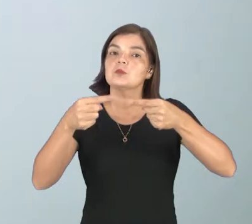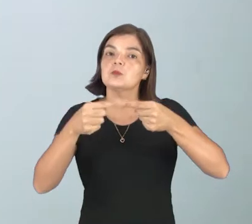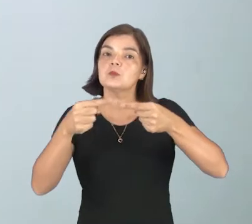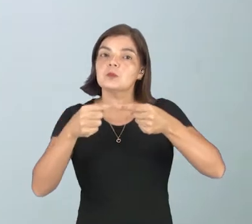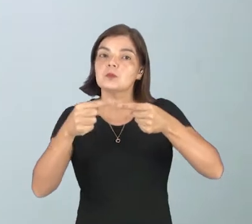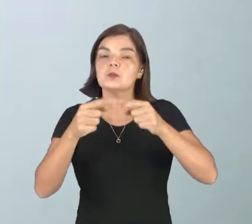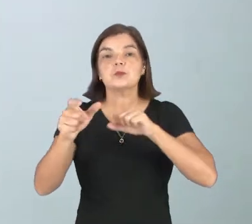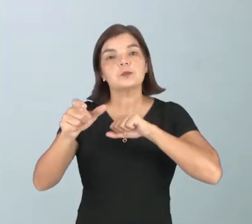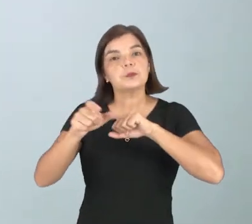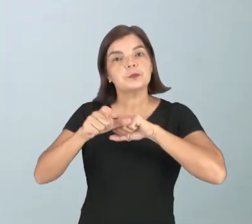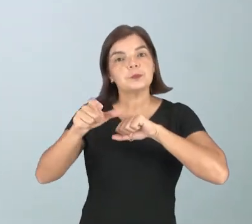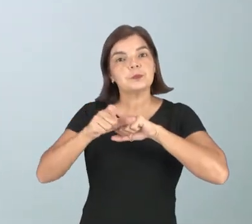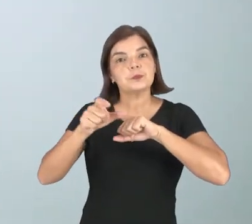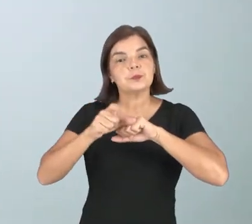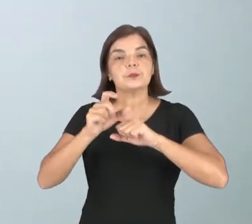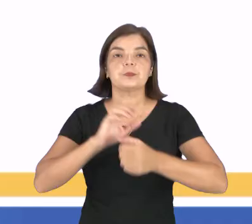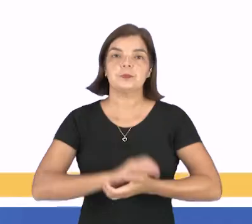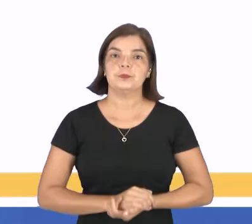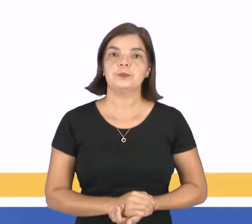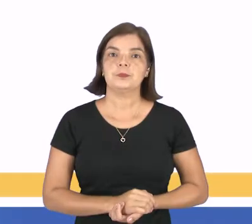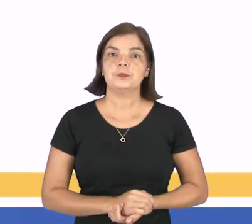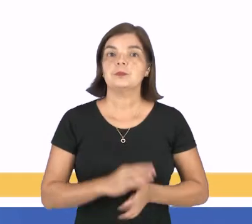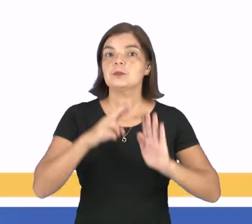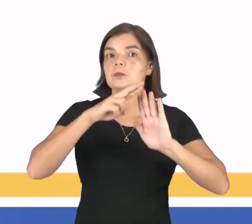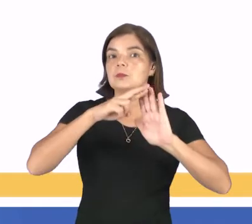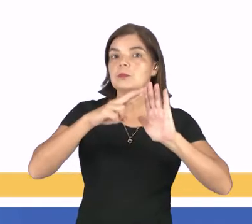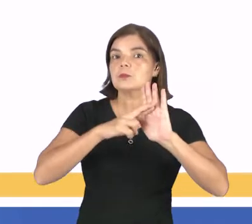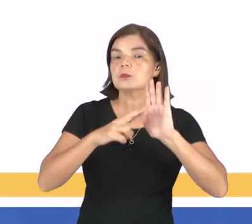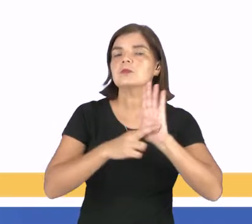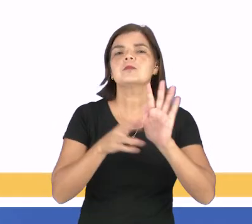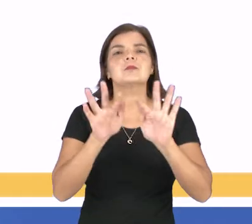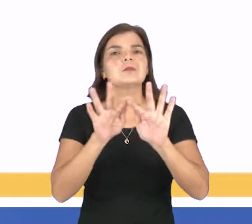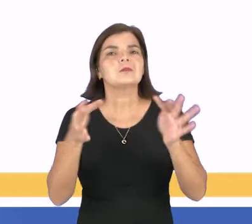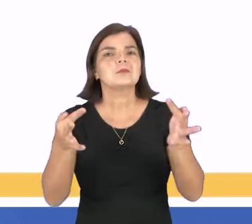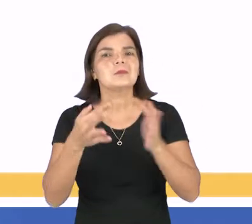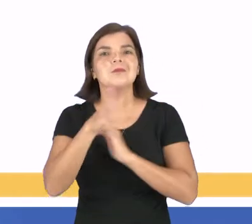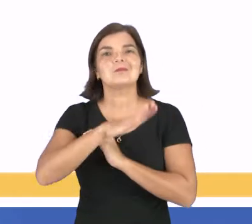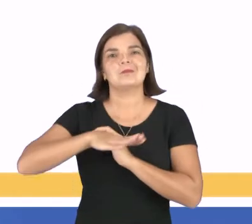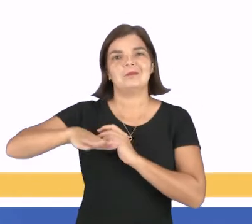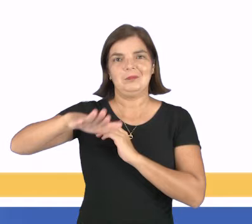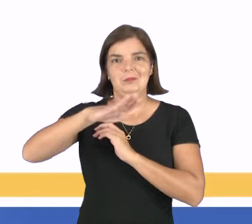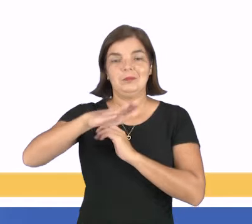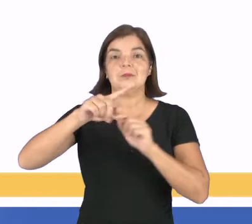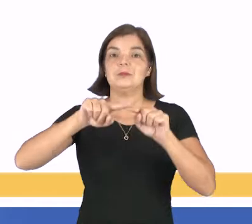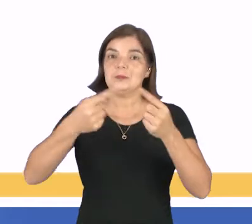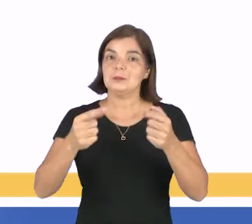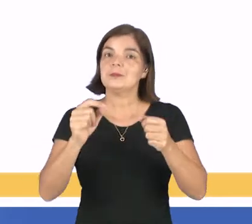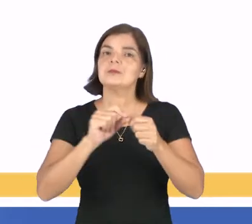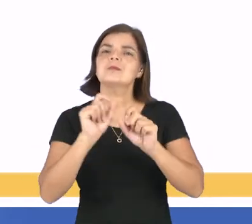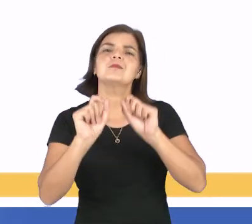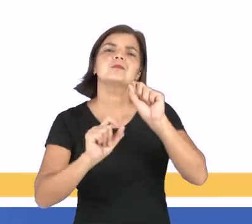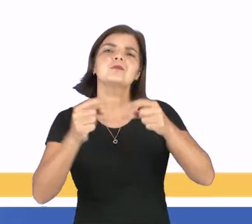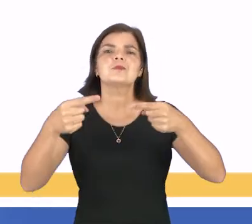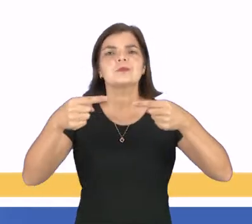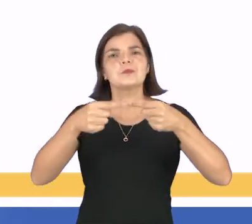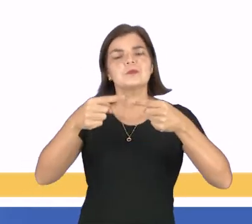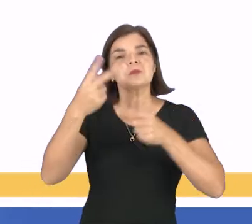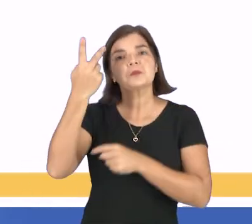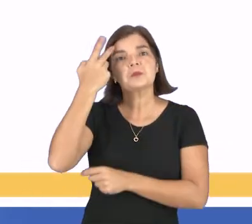concordando com o substantivo. Essa regra se torna simples para muitos, porque fazem essa